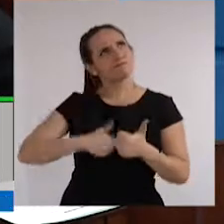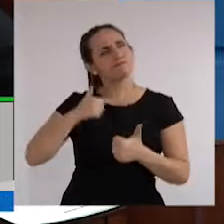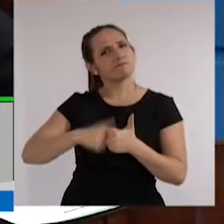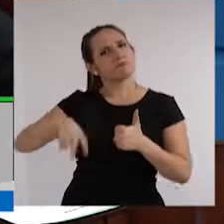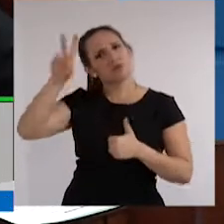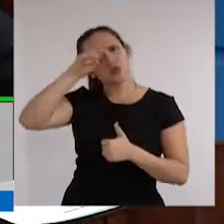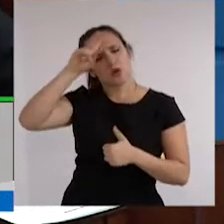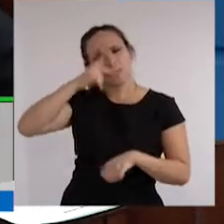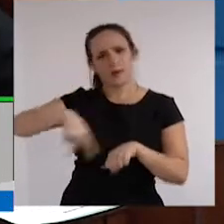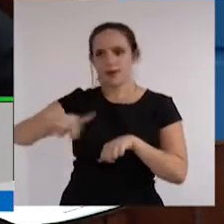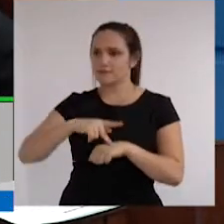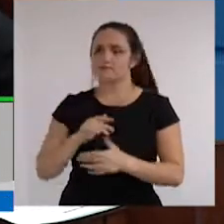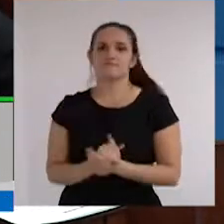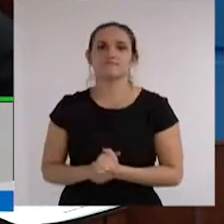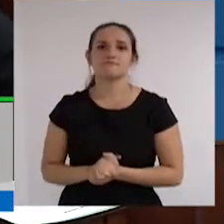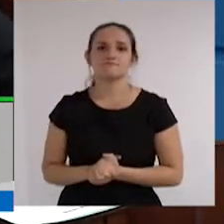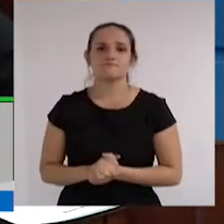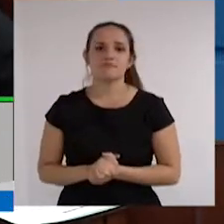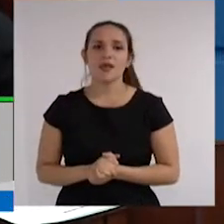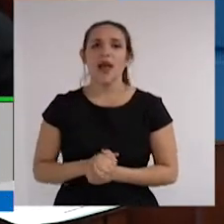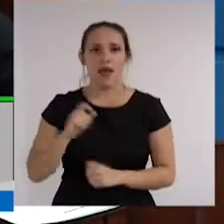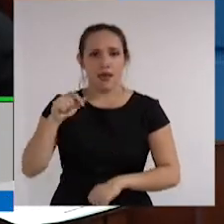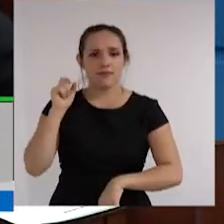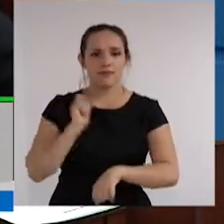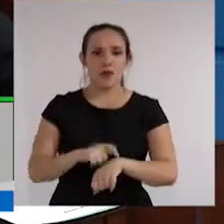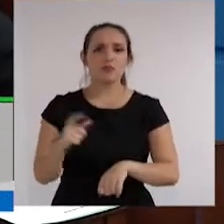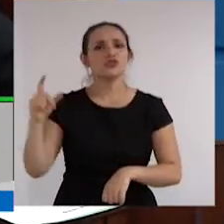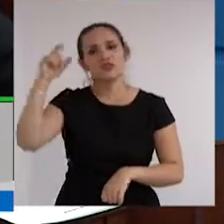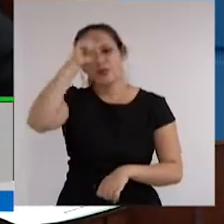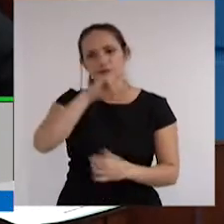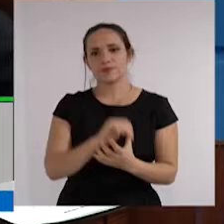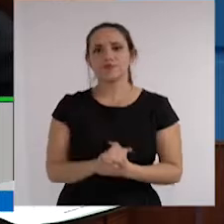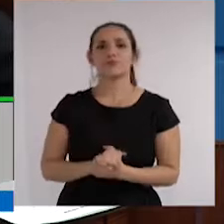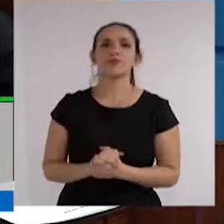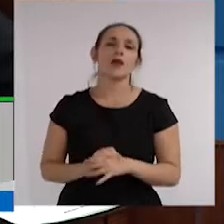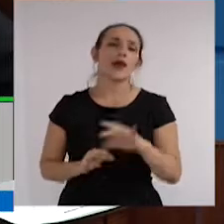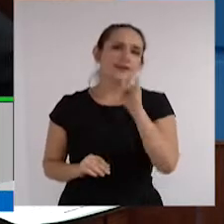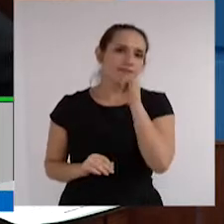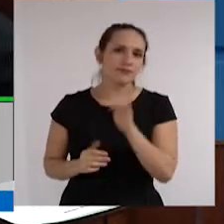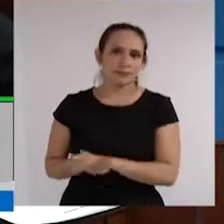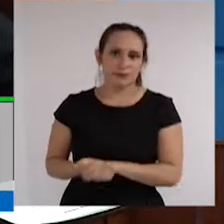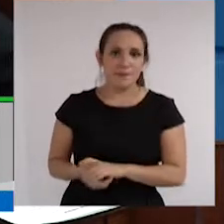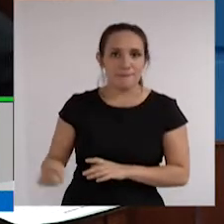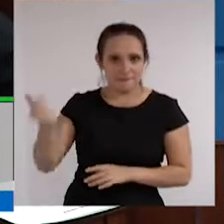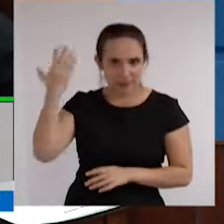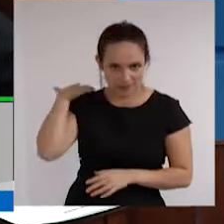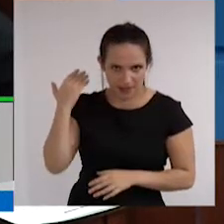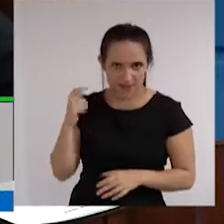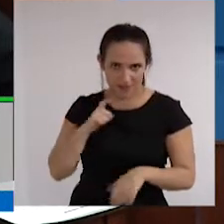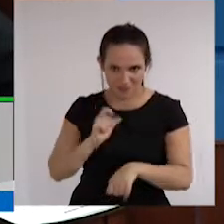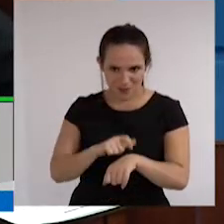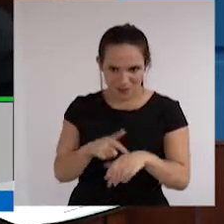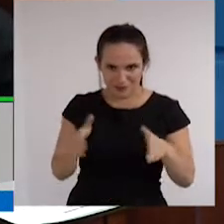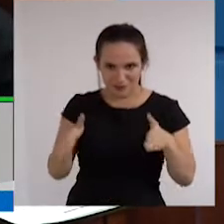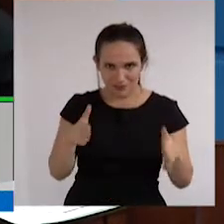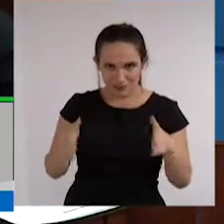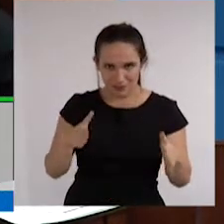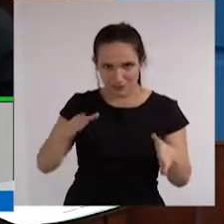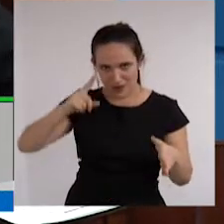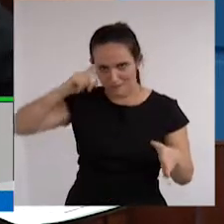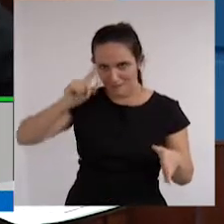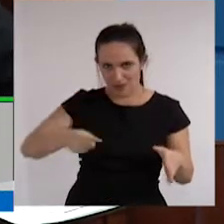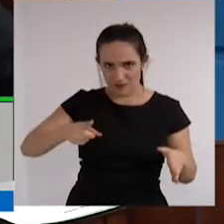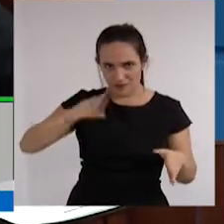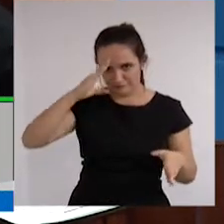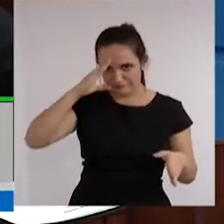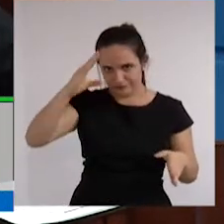Épocas difíceis que nós atravessamos. Naquela época, havia um governo